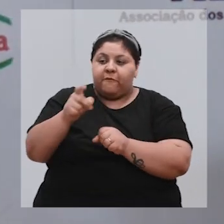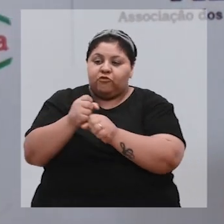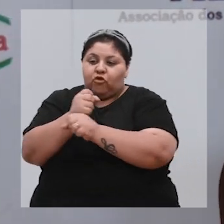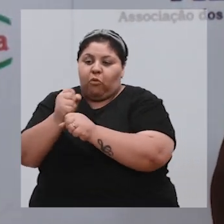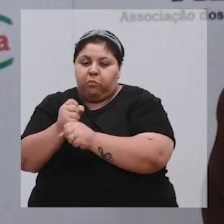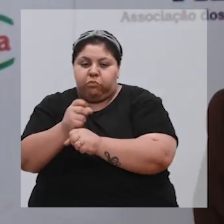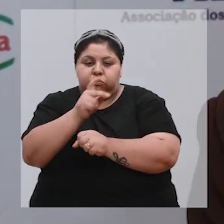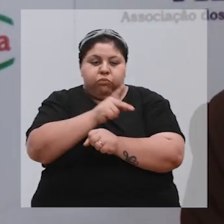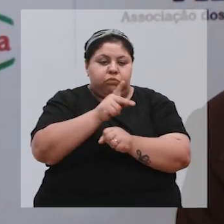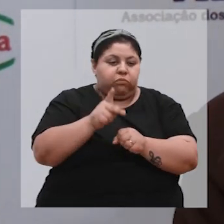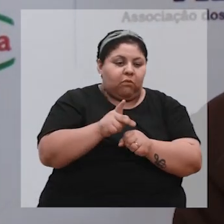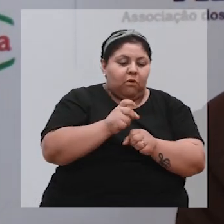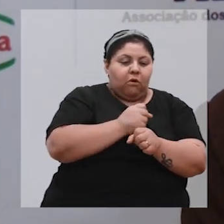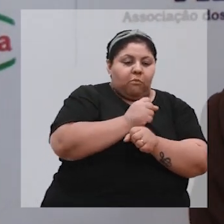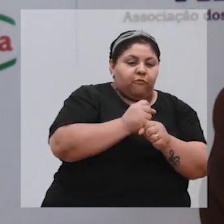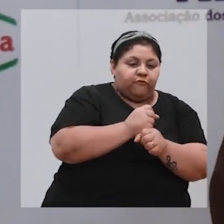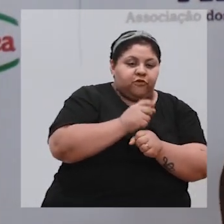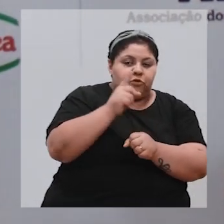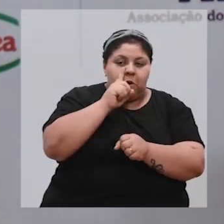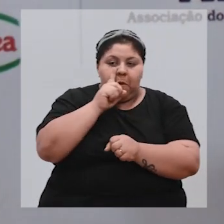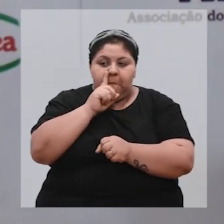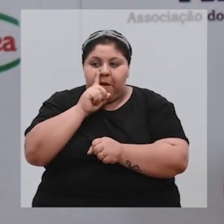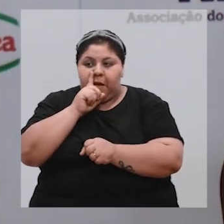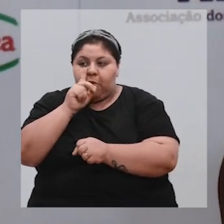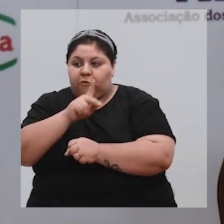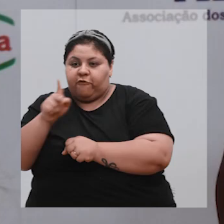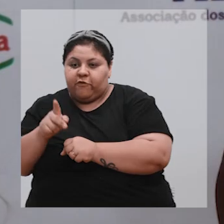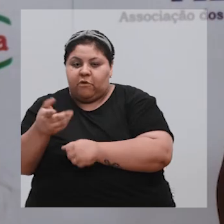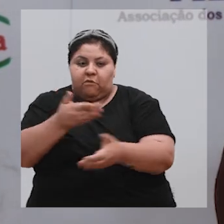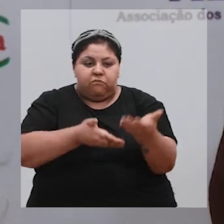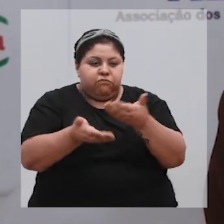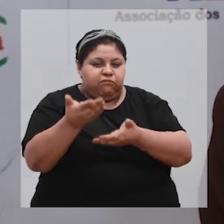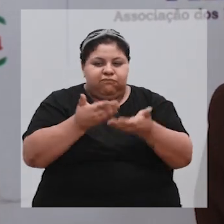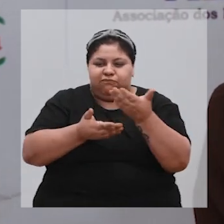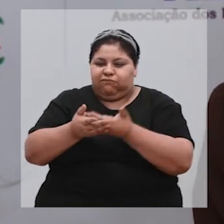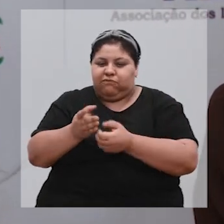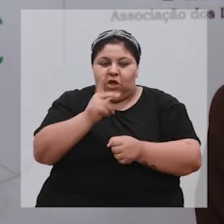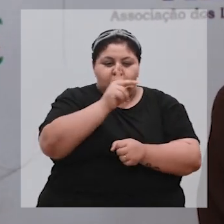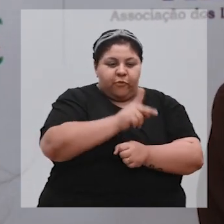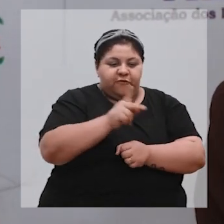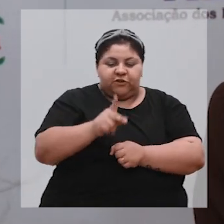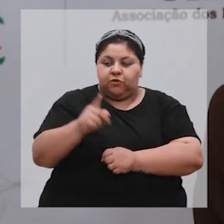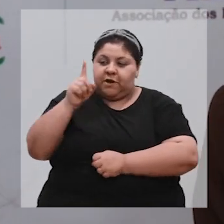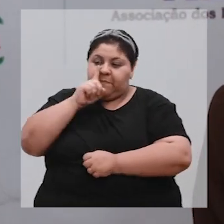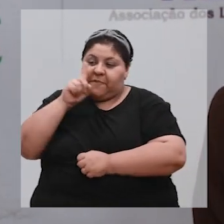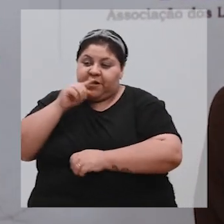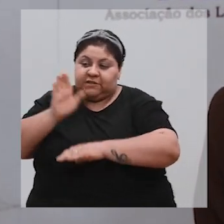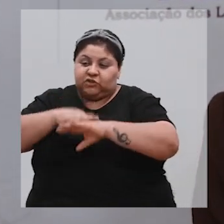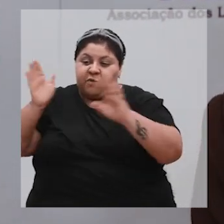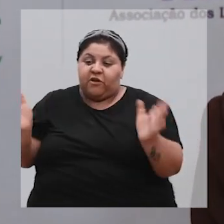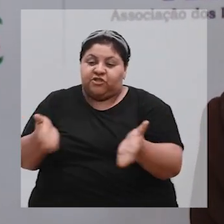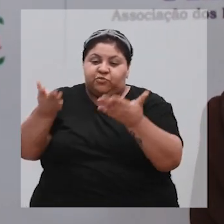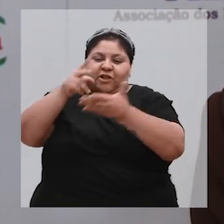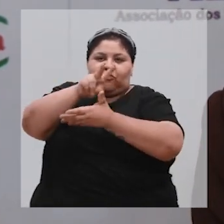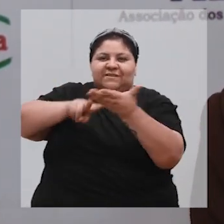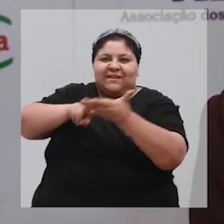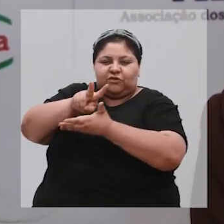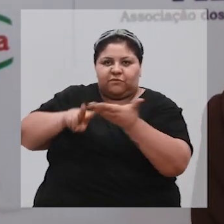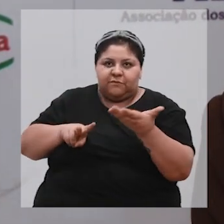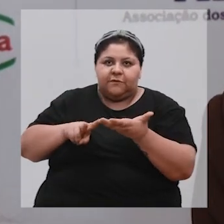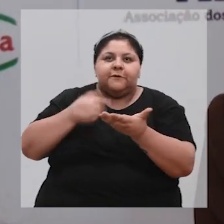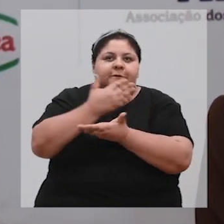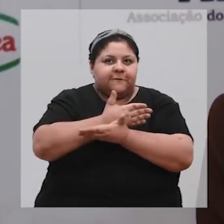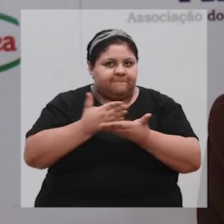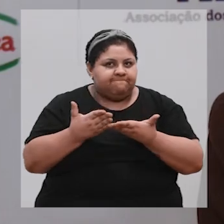professor, outro ano a mãe, outro ano o professor, outro ano a mãe, que são os maiores estimuladores da leitura.